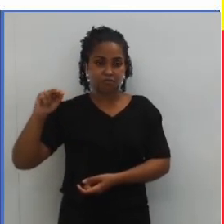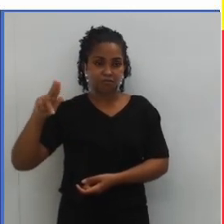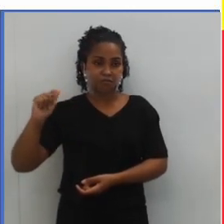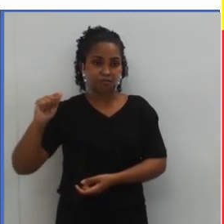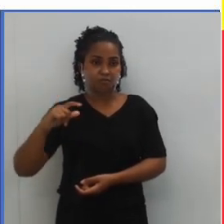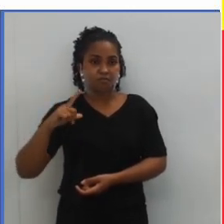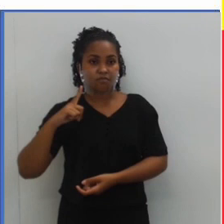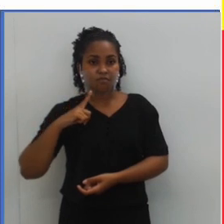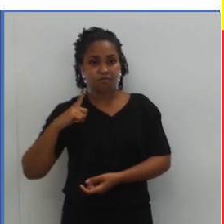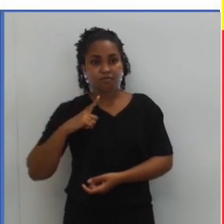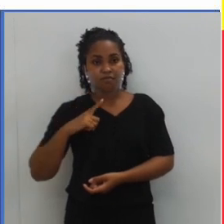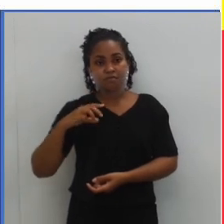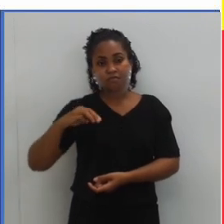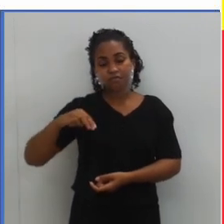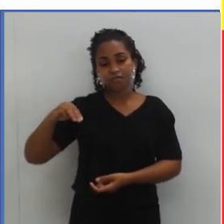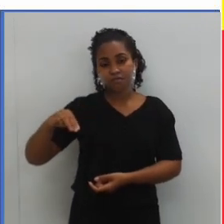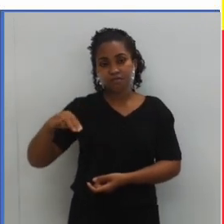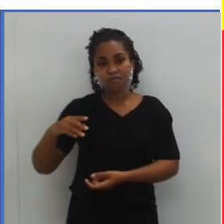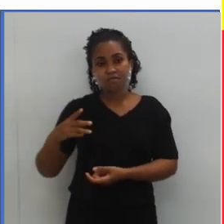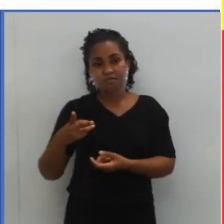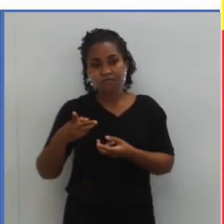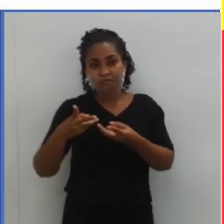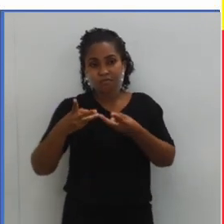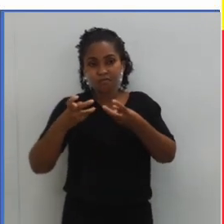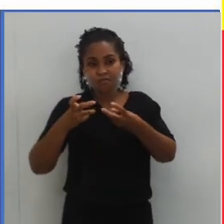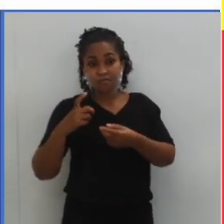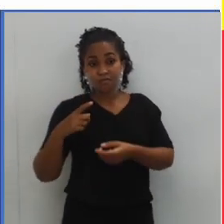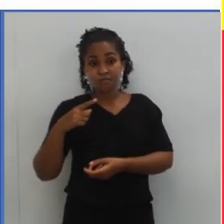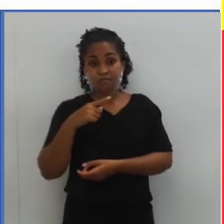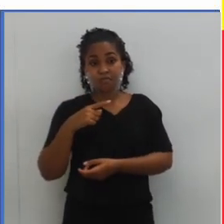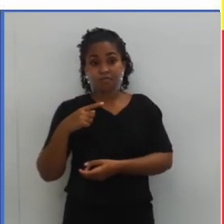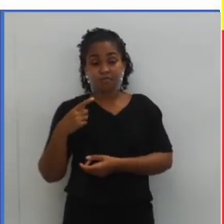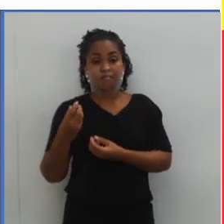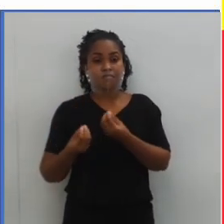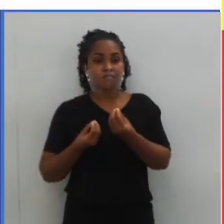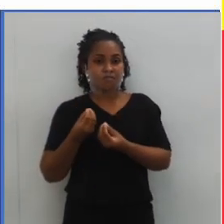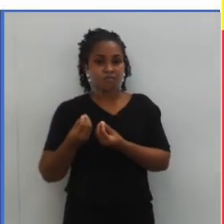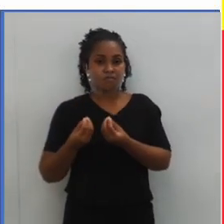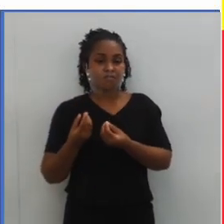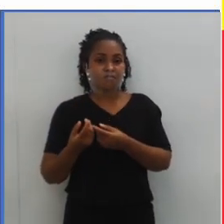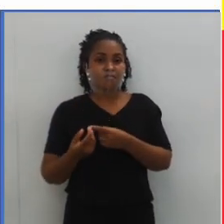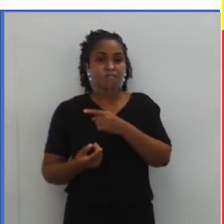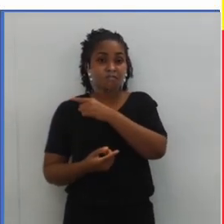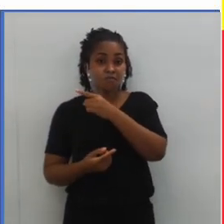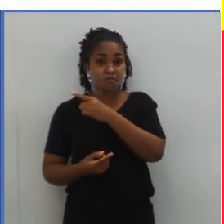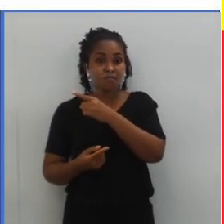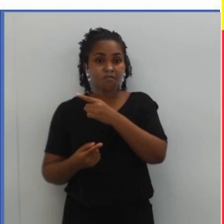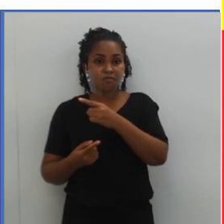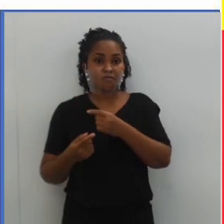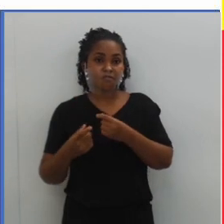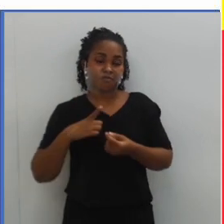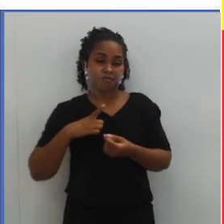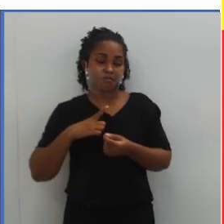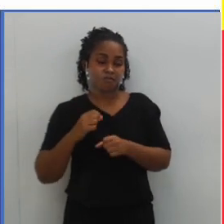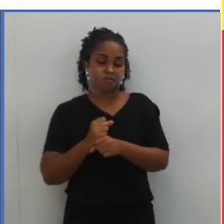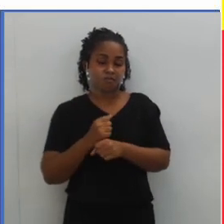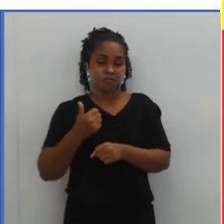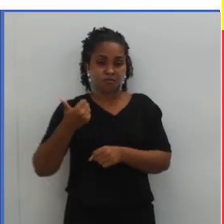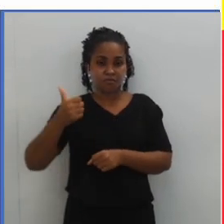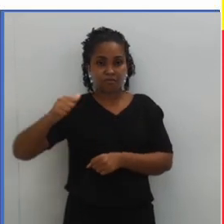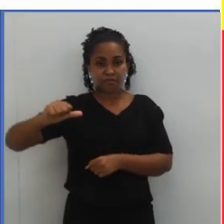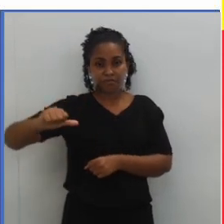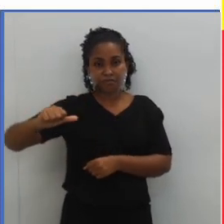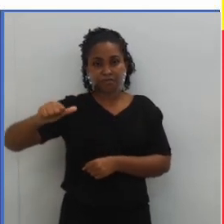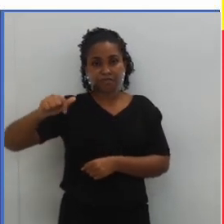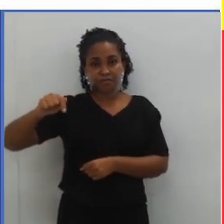assim, aí na imagem vocês veem o cartaz de Morte e Vida Severina, de 1977, né, que foi de Zelito